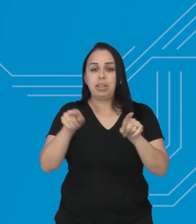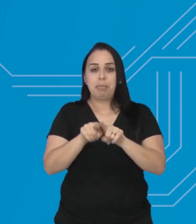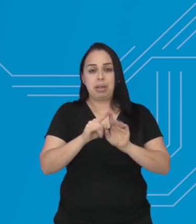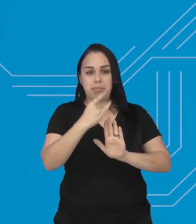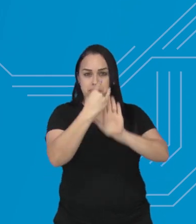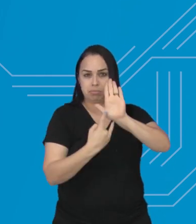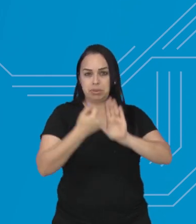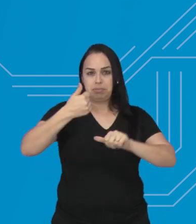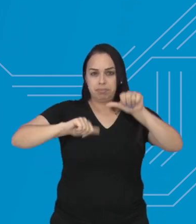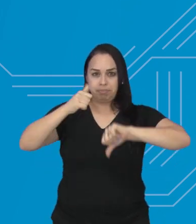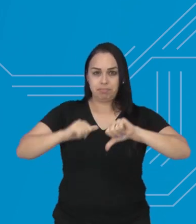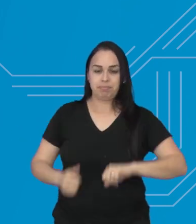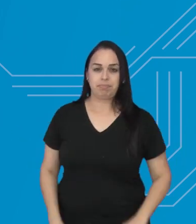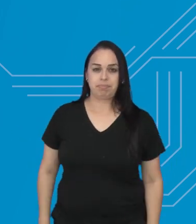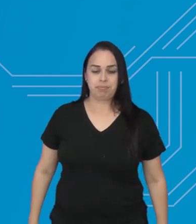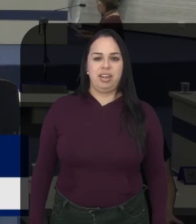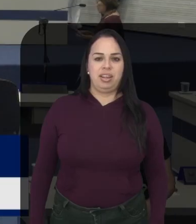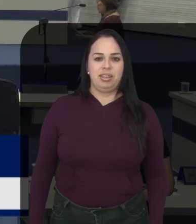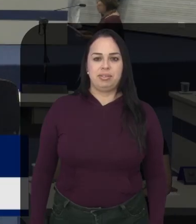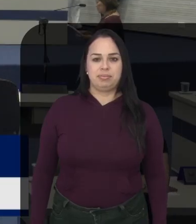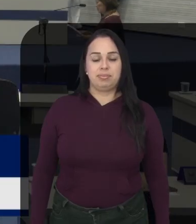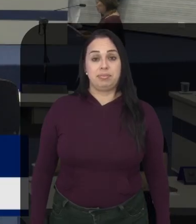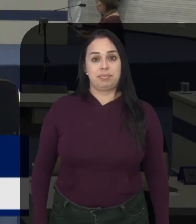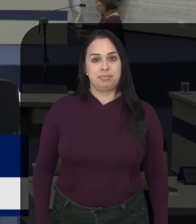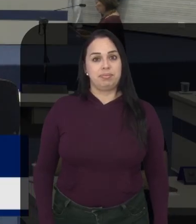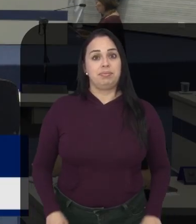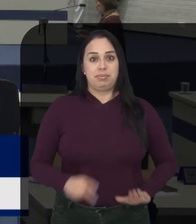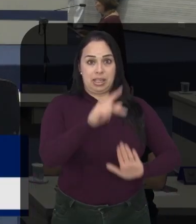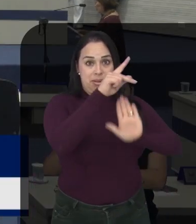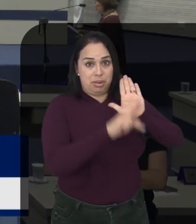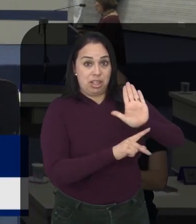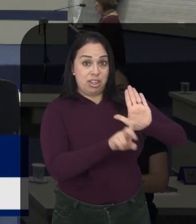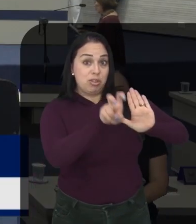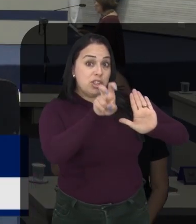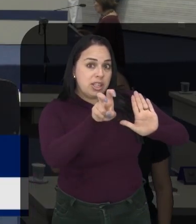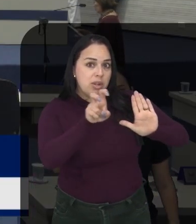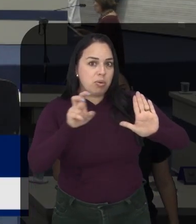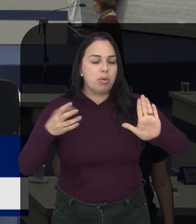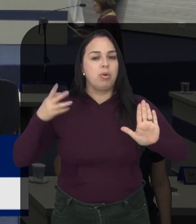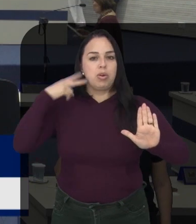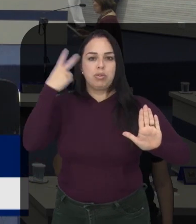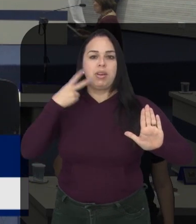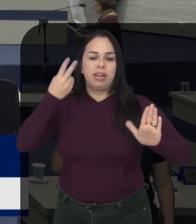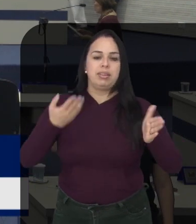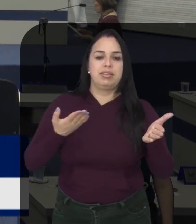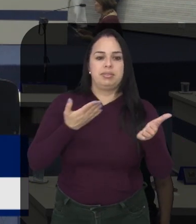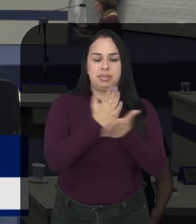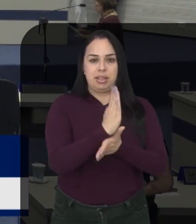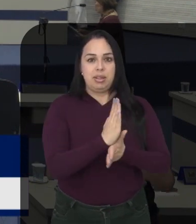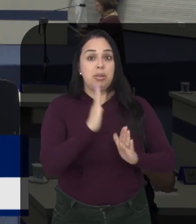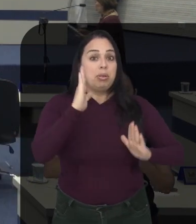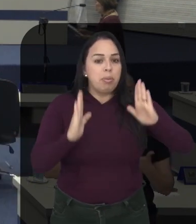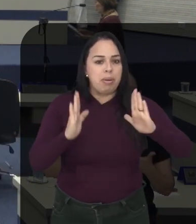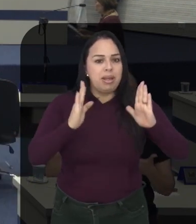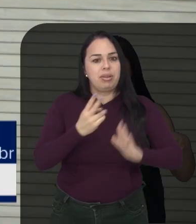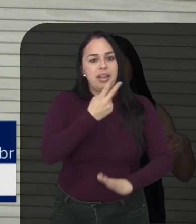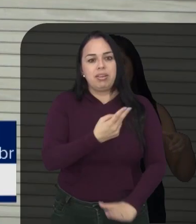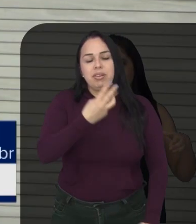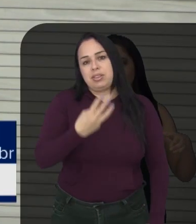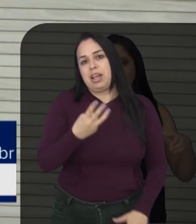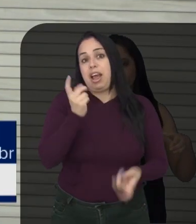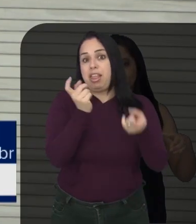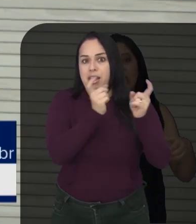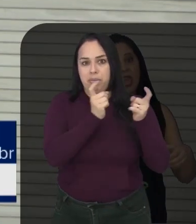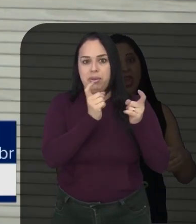votados e apreciados pelos vereadores. Os vereadores aprovaram 5 projetos durante a 23ª sessão do ano.